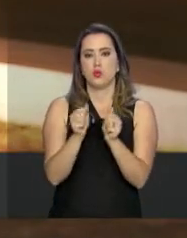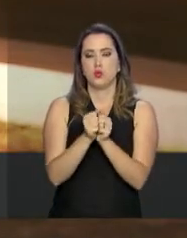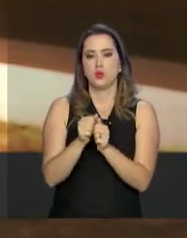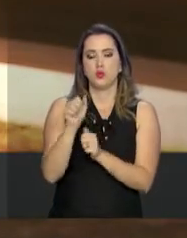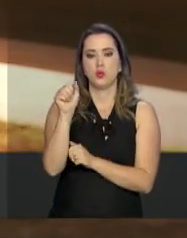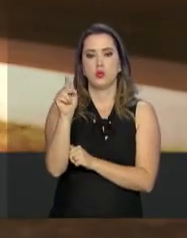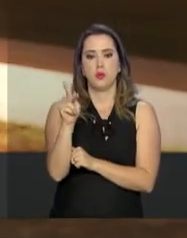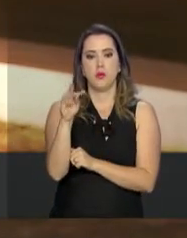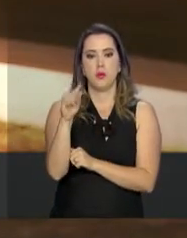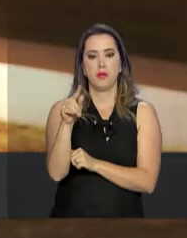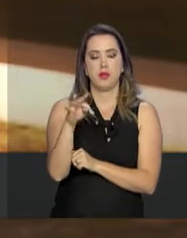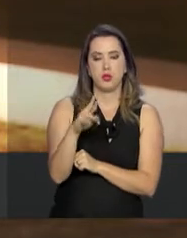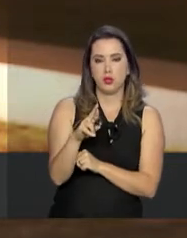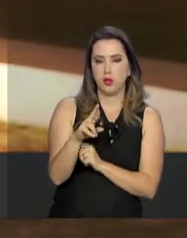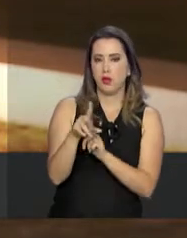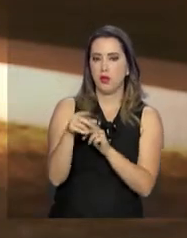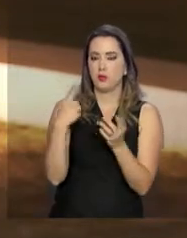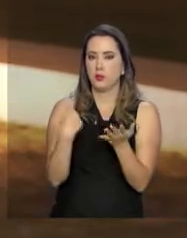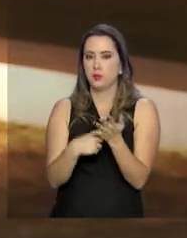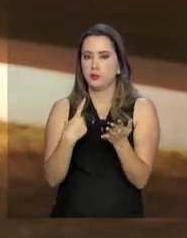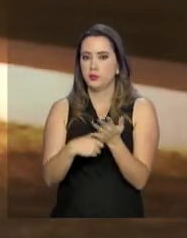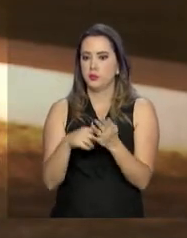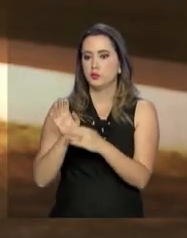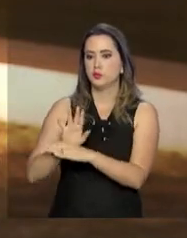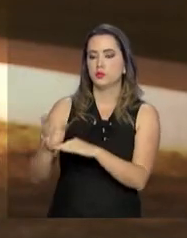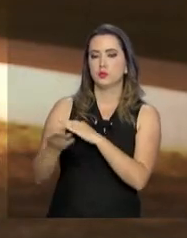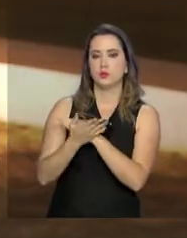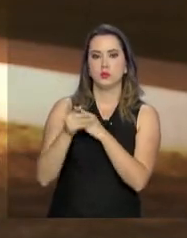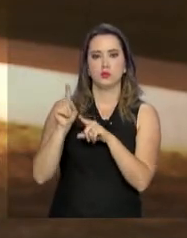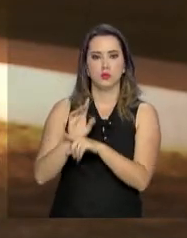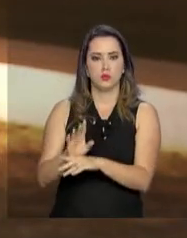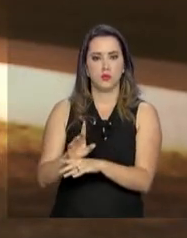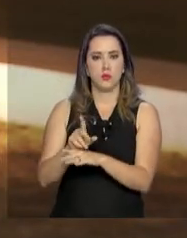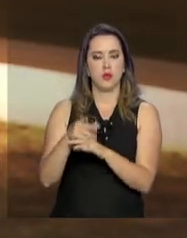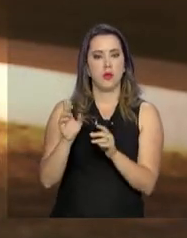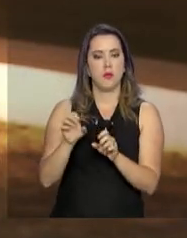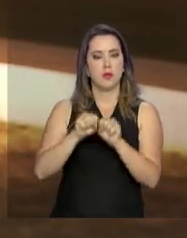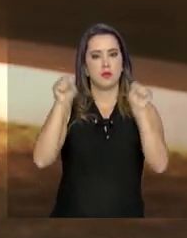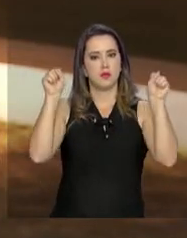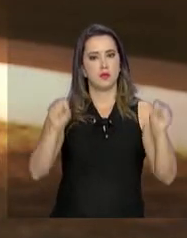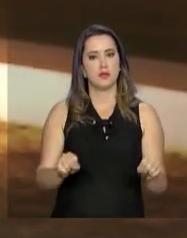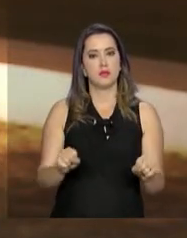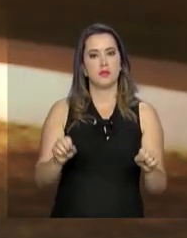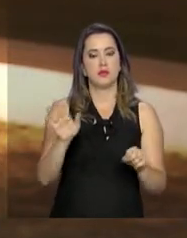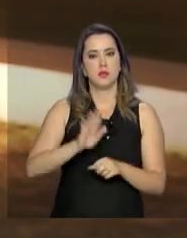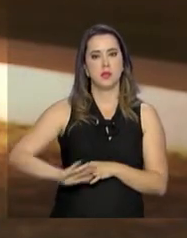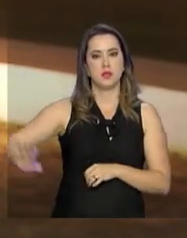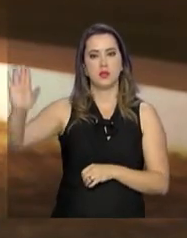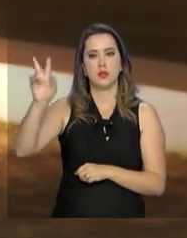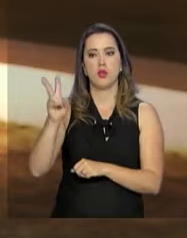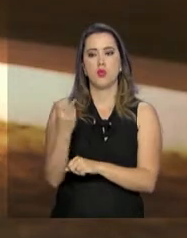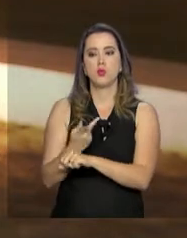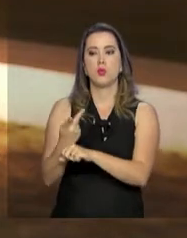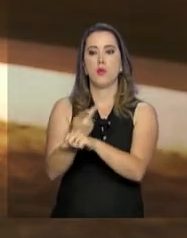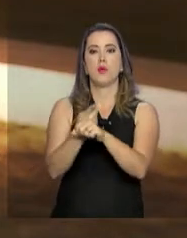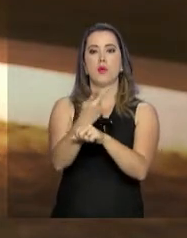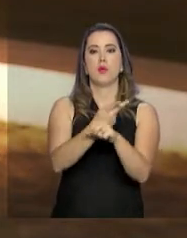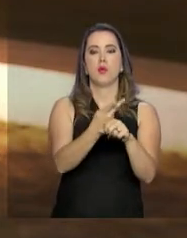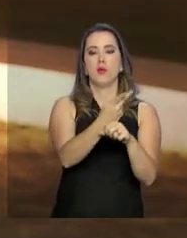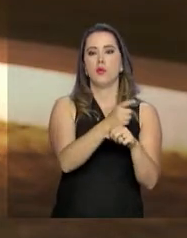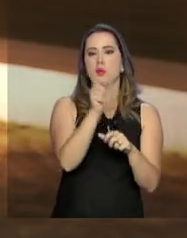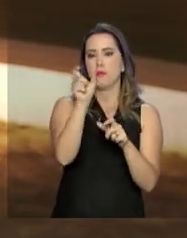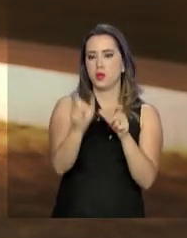república firmaram termo de cooperação técnica para o sistema nacional de localização e identificação de desaparecidos